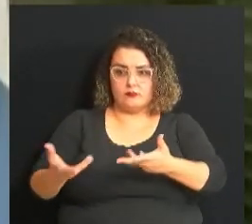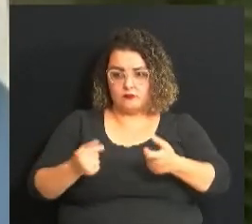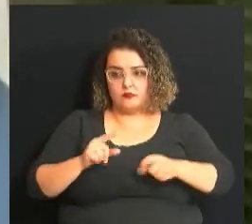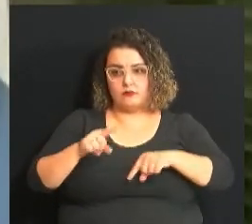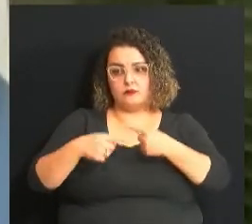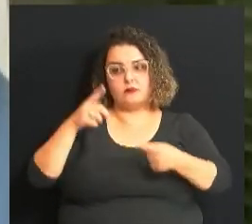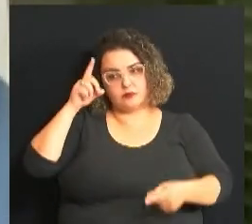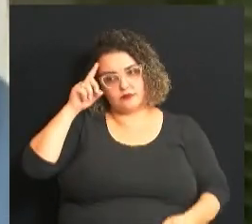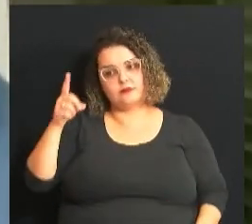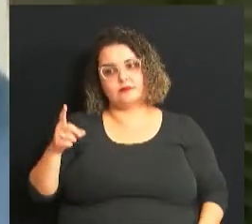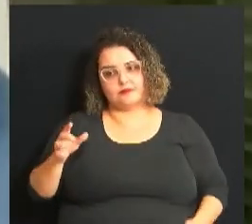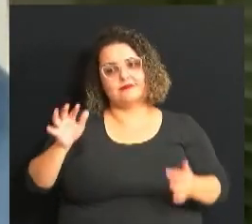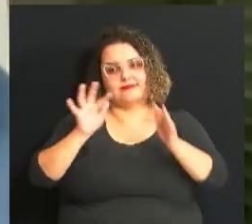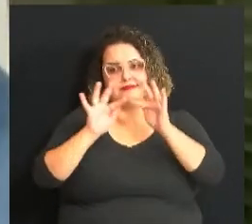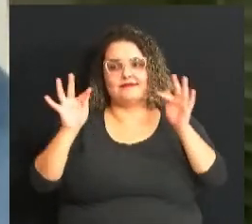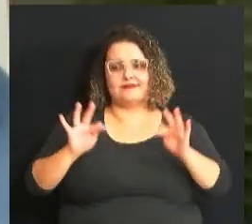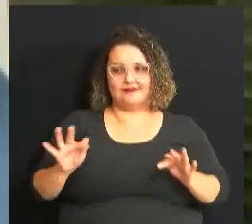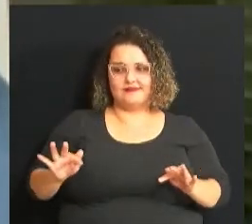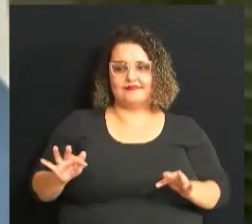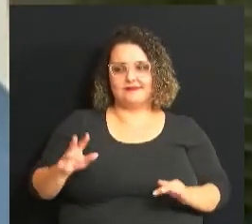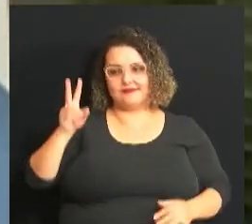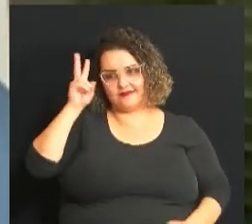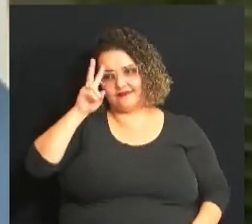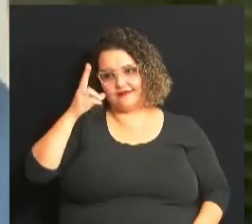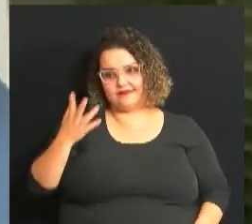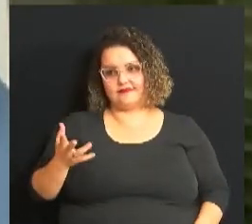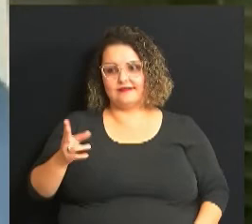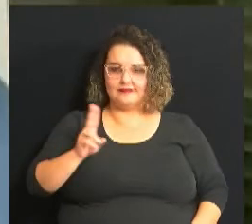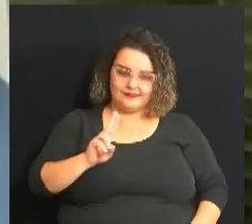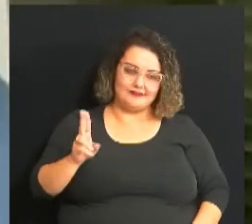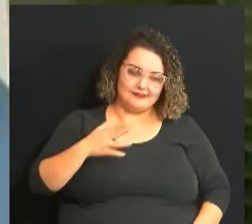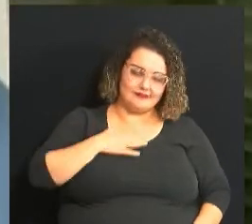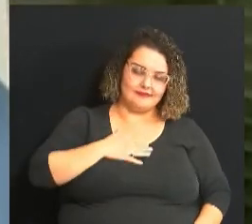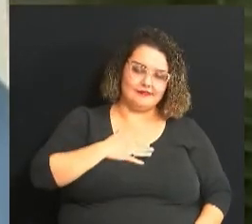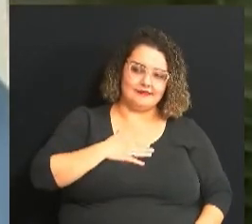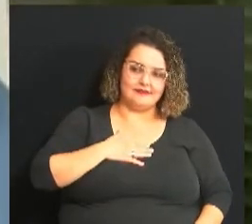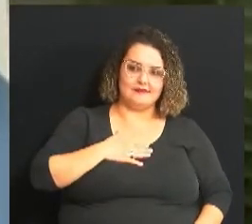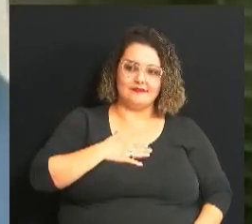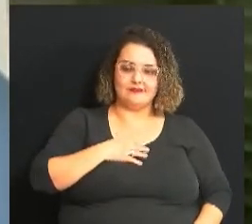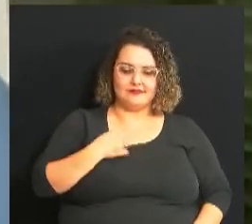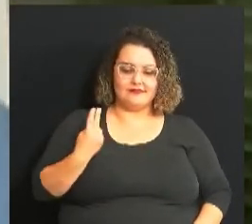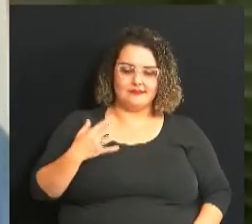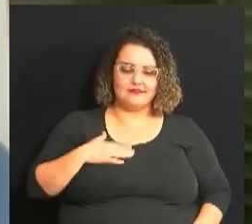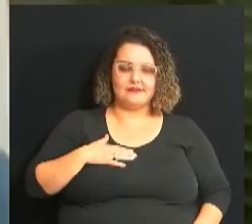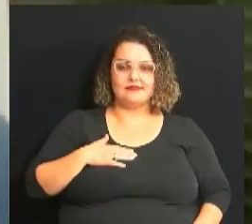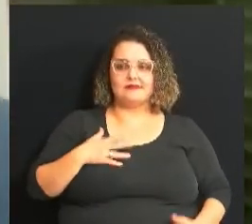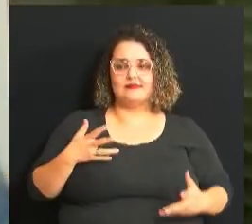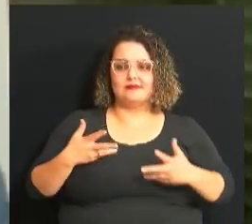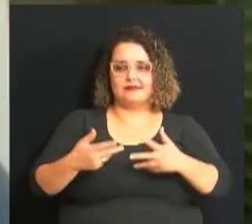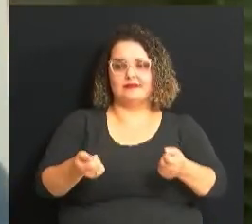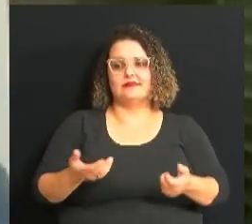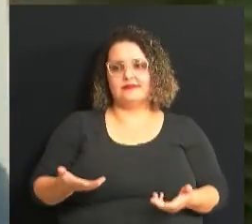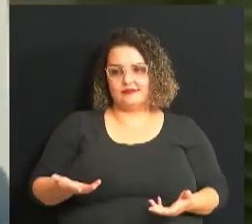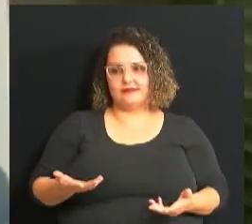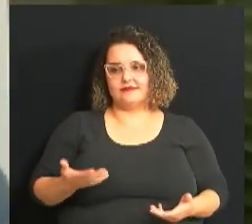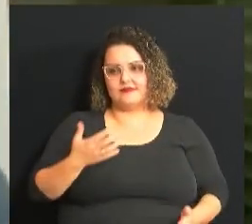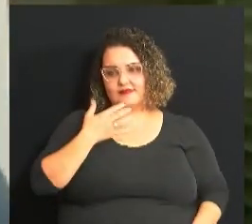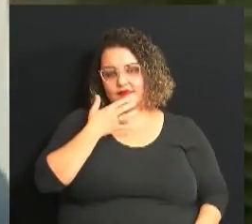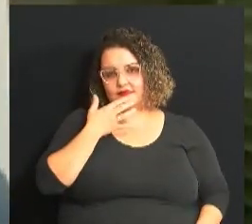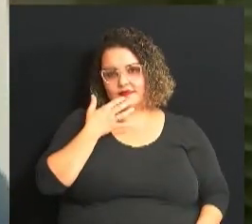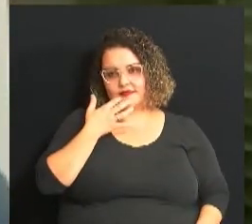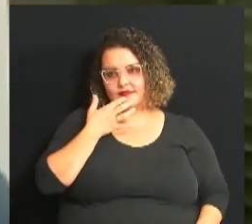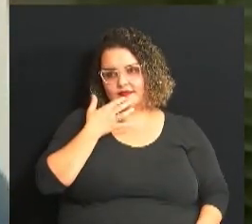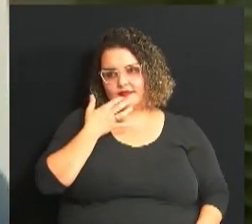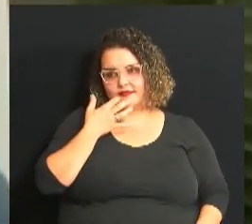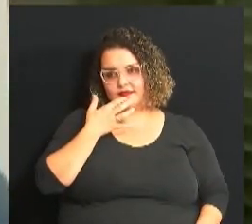muito feliz de vocês terem lembrado do meu nome e me convidar para falar sobre esse assunto, que para mim, apesar